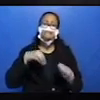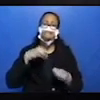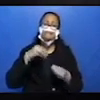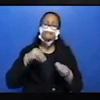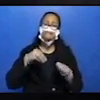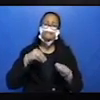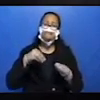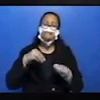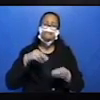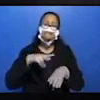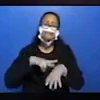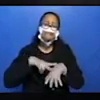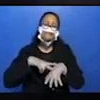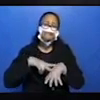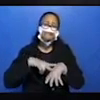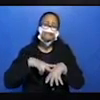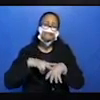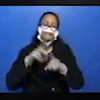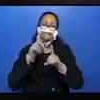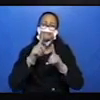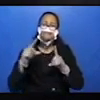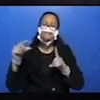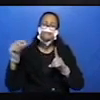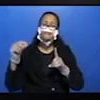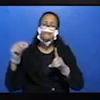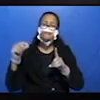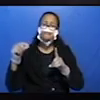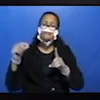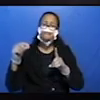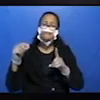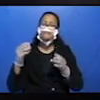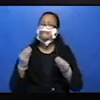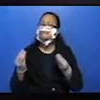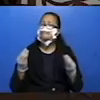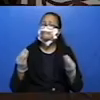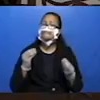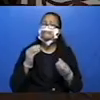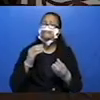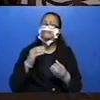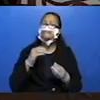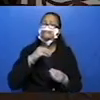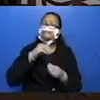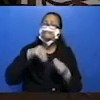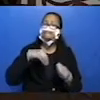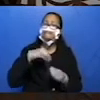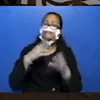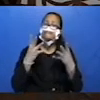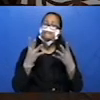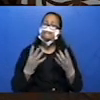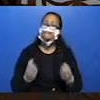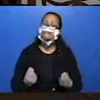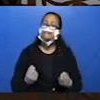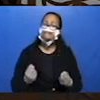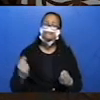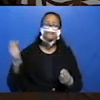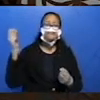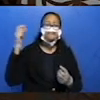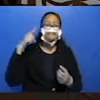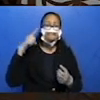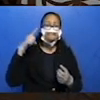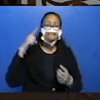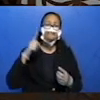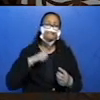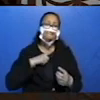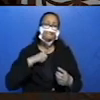às folhas. Olha lá, eu já fiz em forma de pergunta. Qual é a substância que absorve a energia solar e tem a coloração